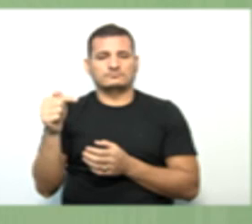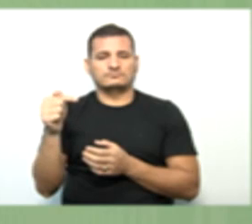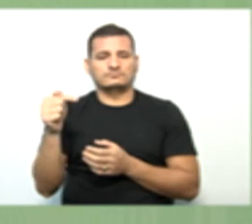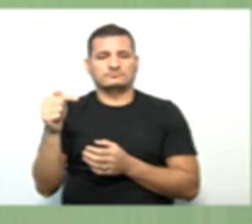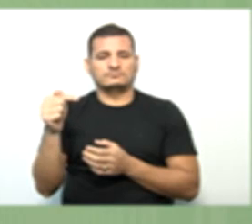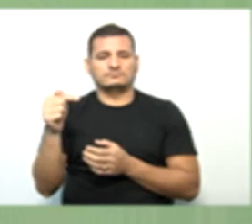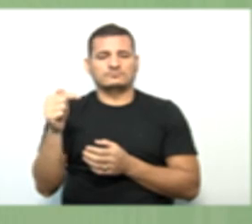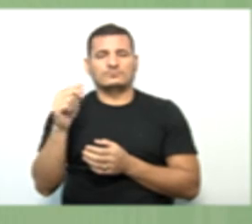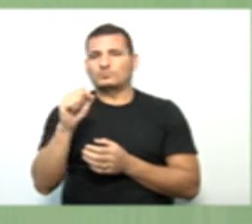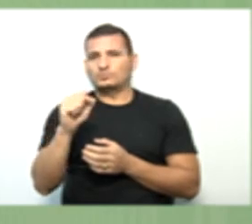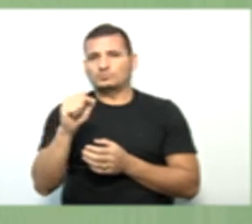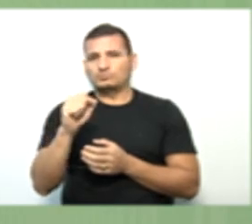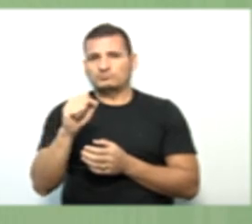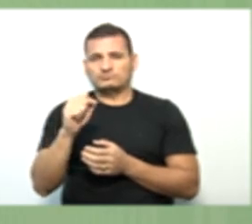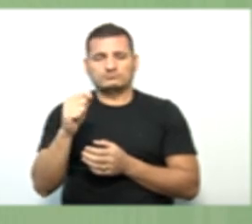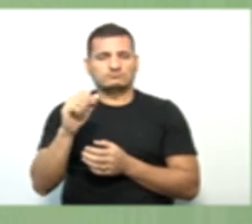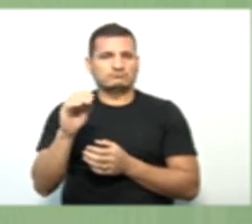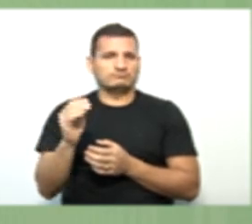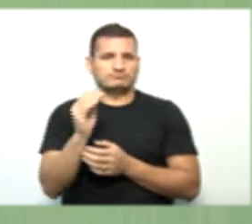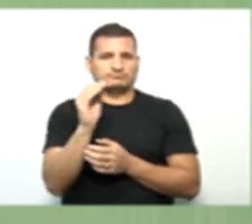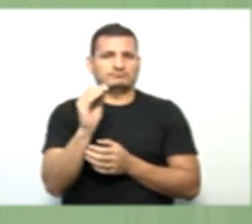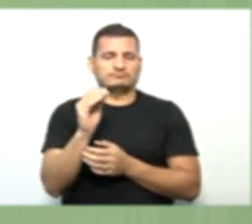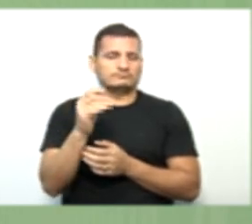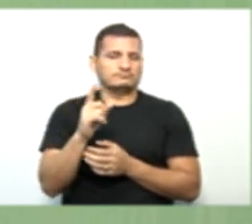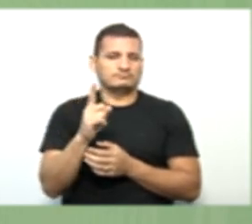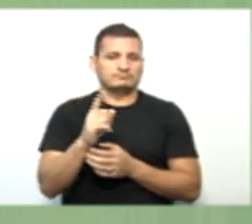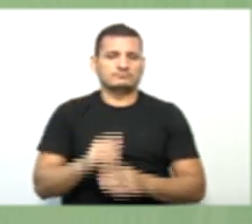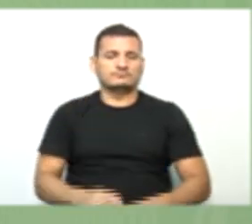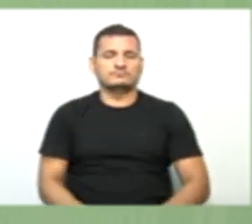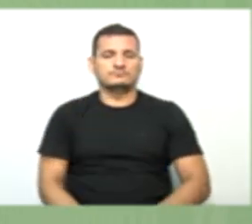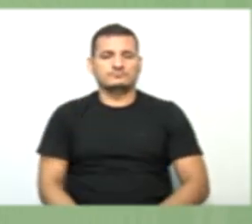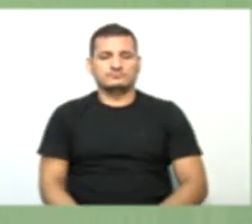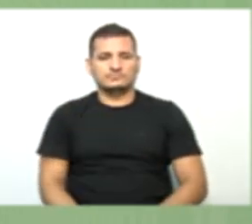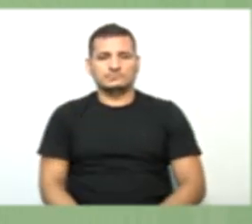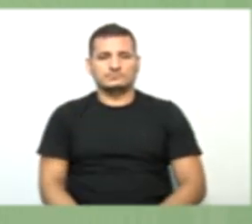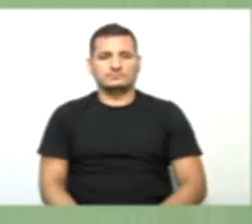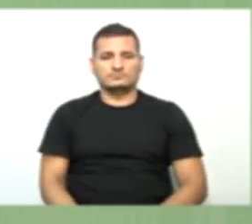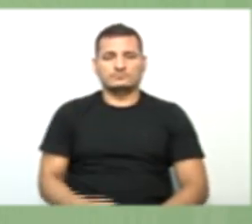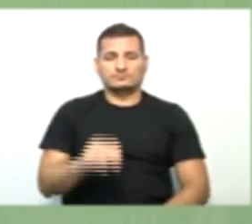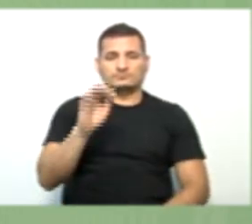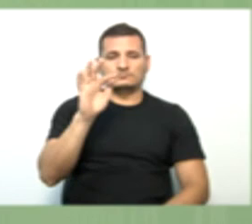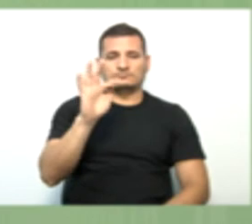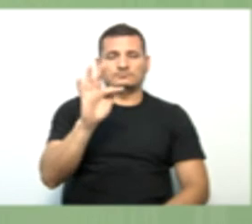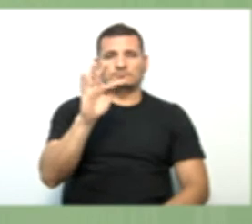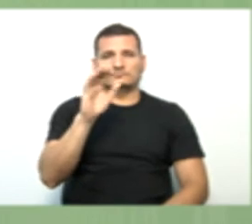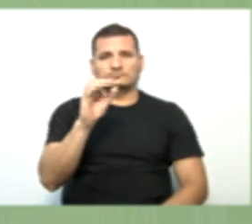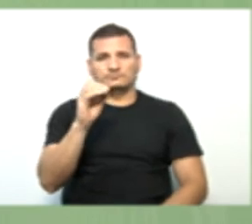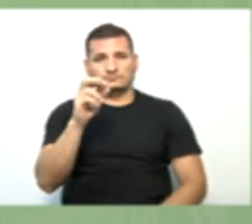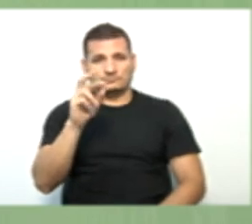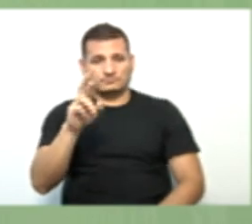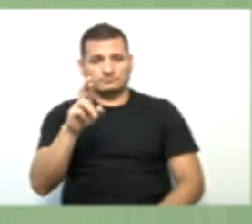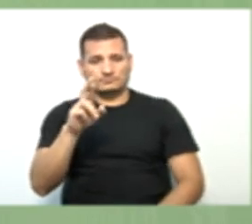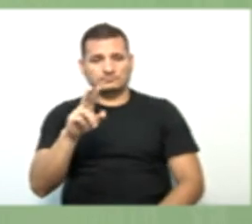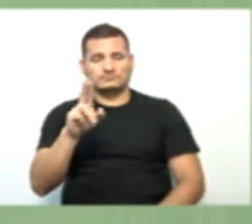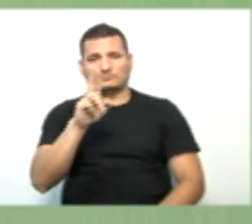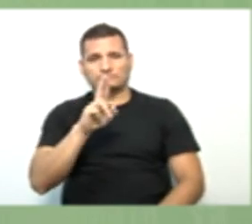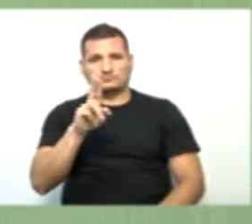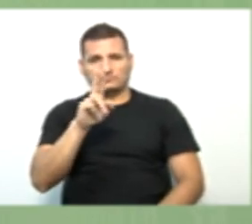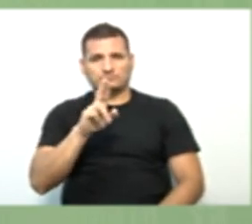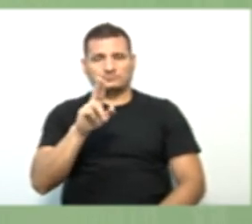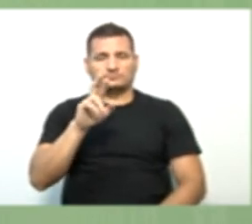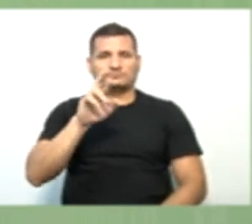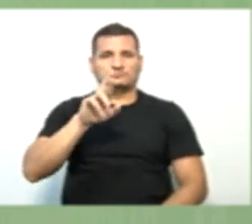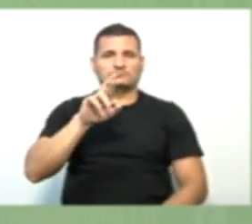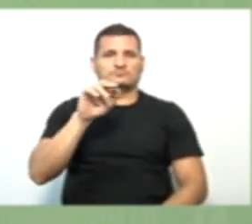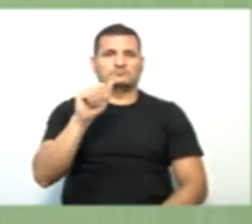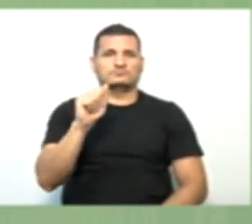que é o 8, não entra. Então, para auxiliar o comando for, nós usamos a expressão